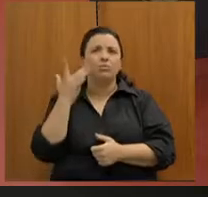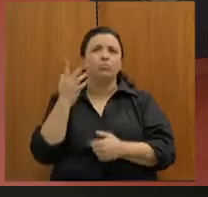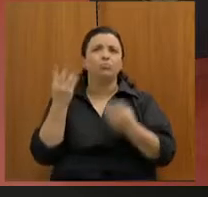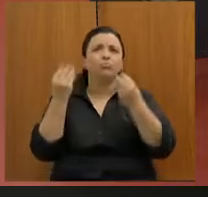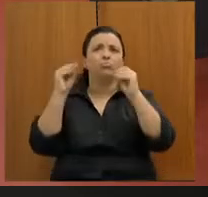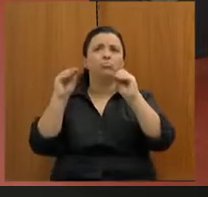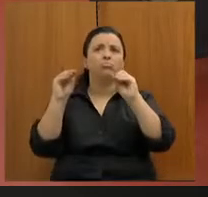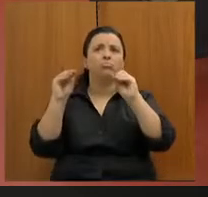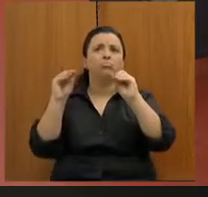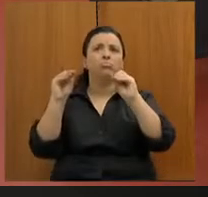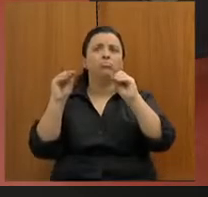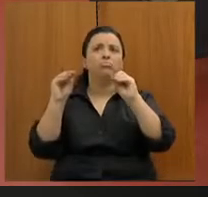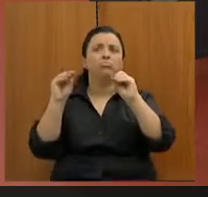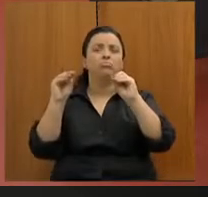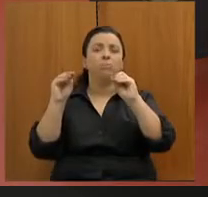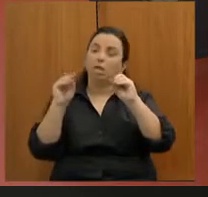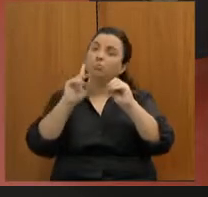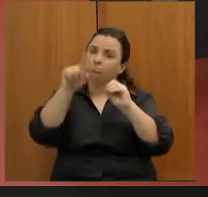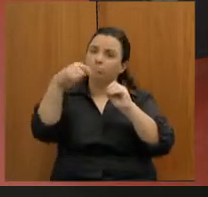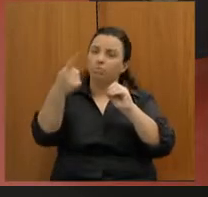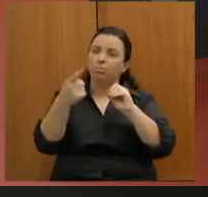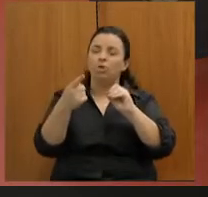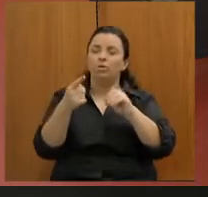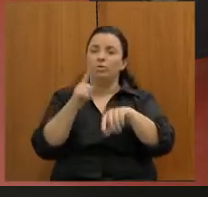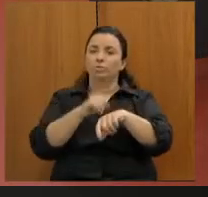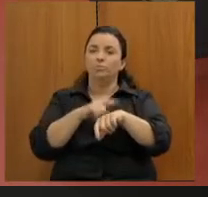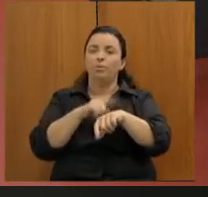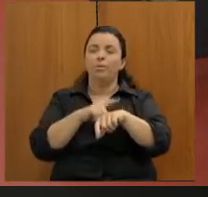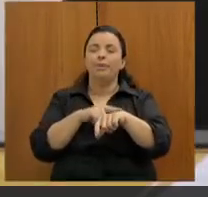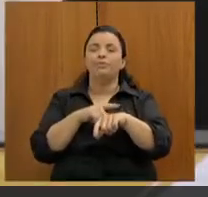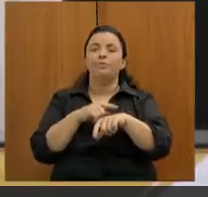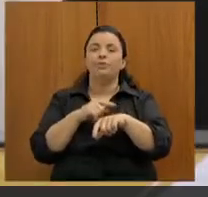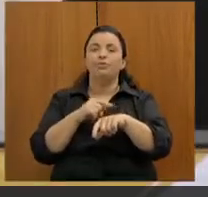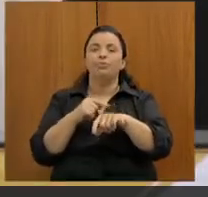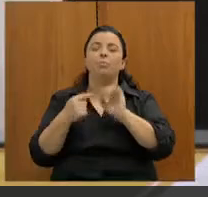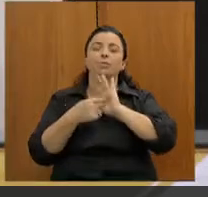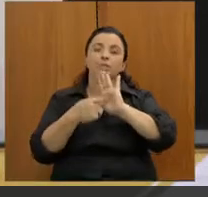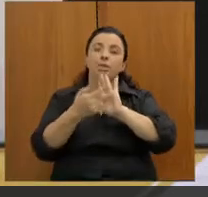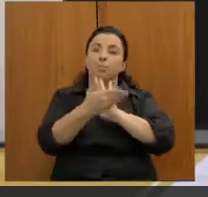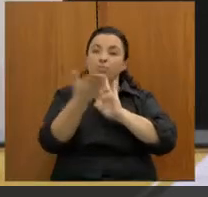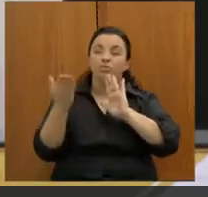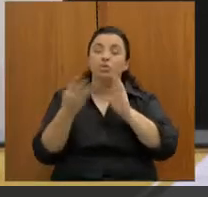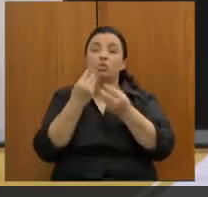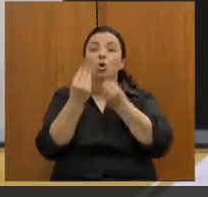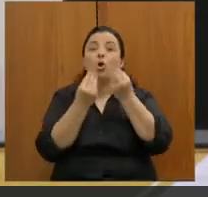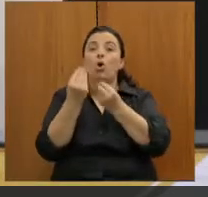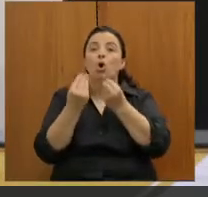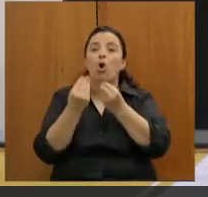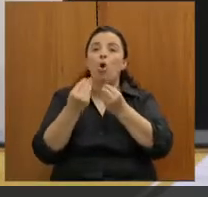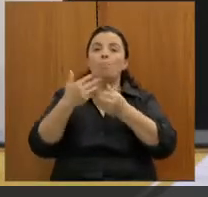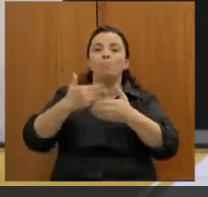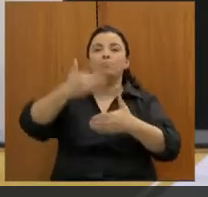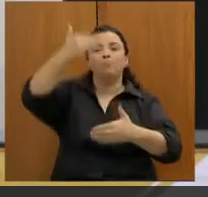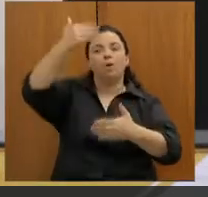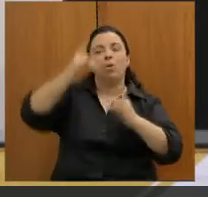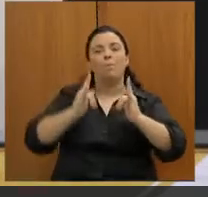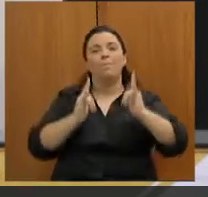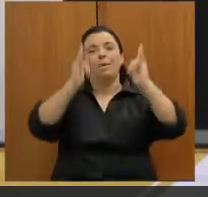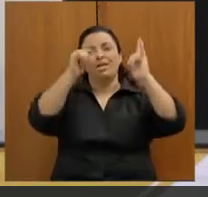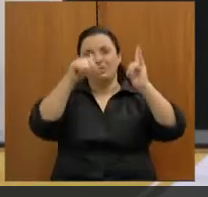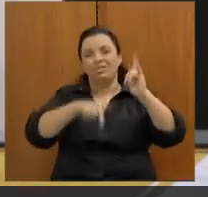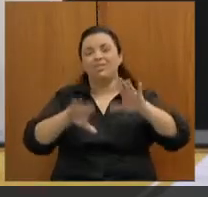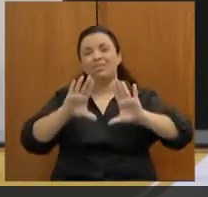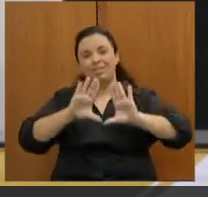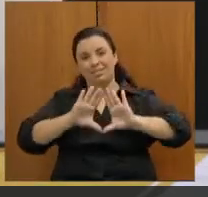Oi daqui um pouquinho no momento de intervenção eu vou apresentar para vocês como ficou a fachada da Assembleia